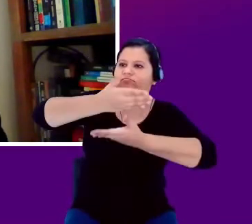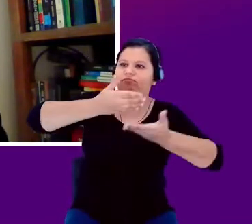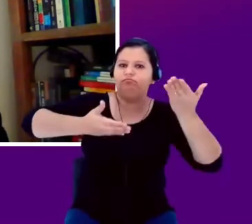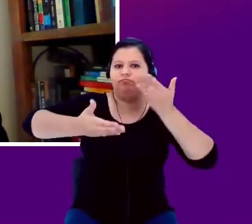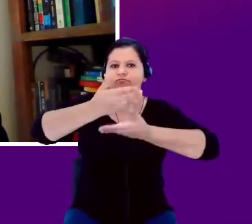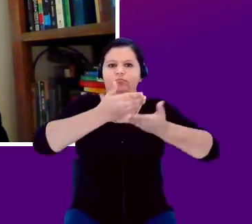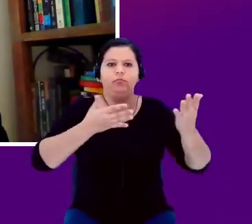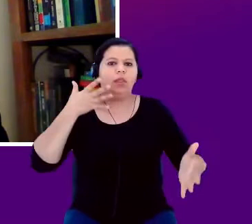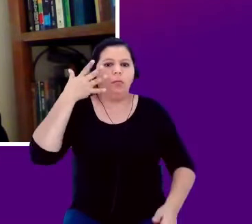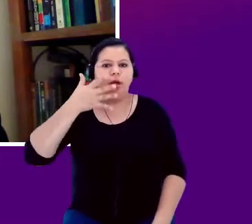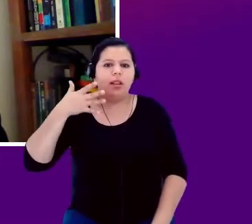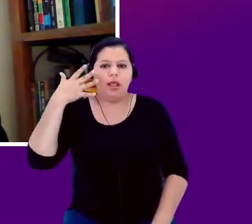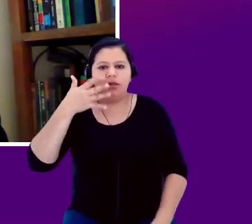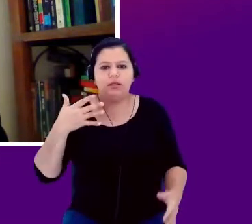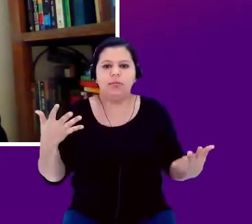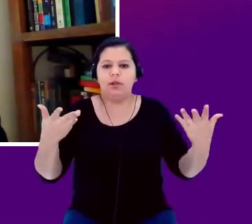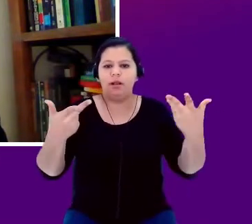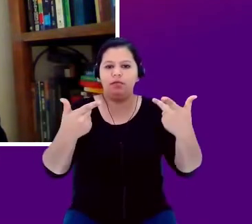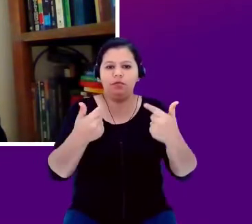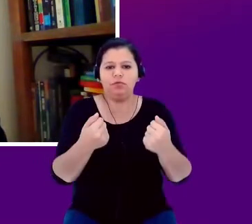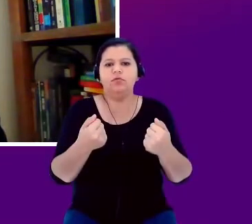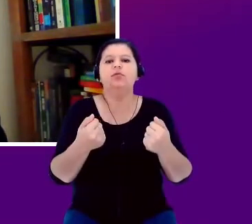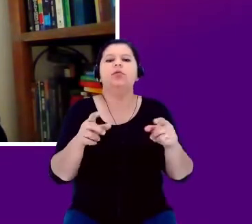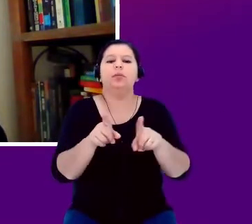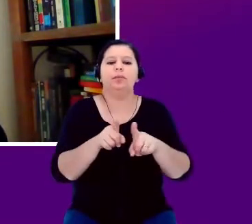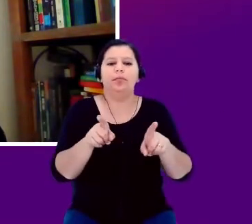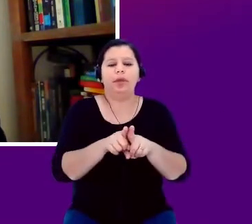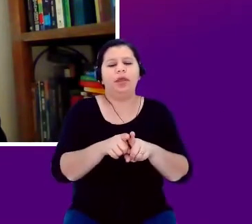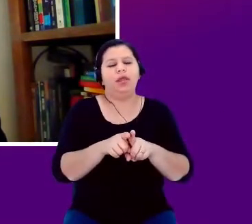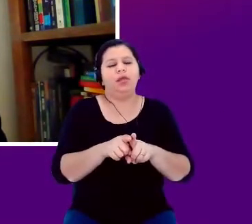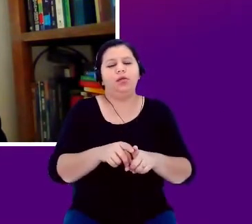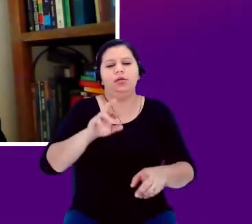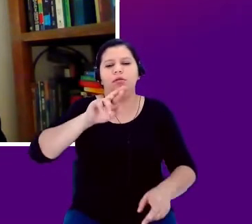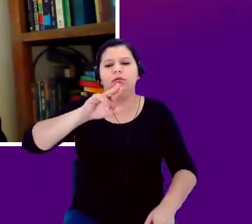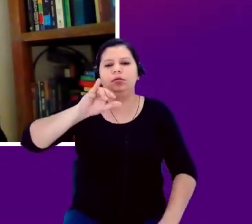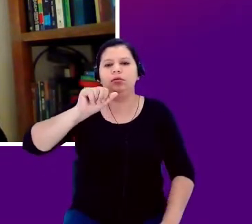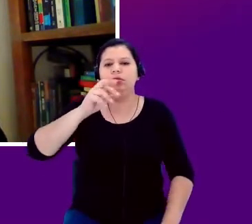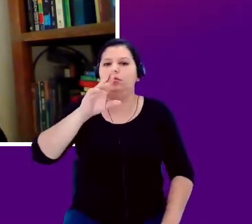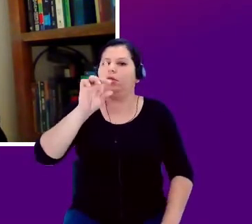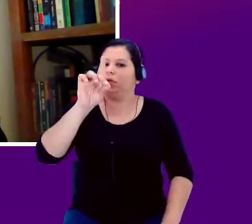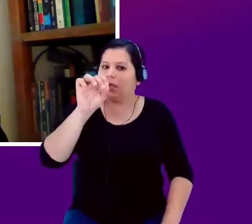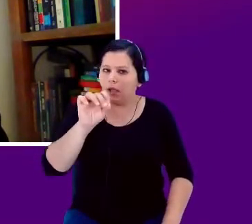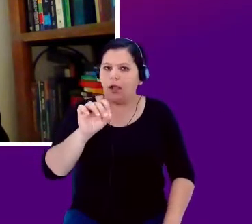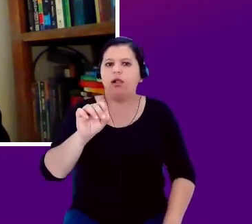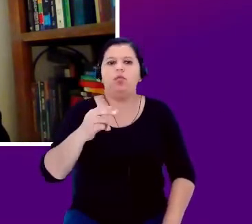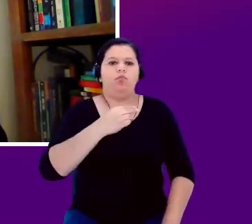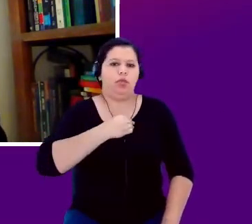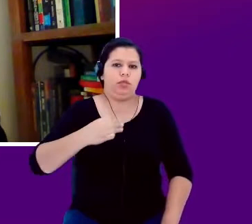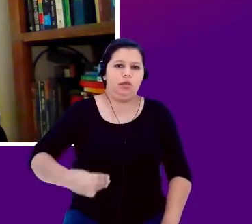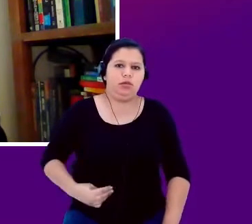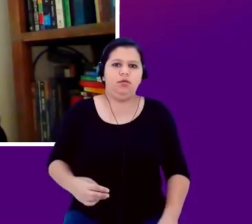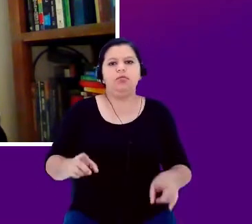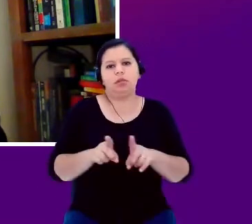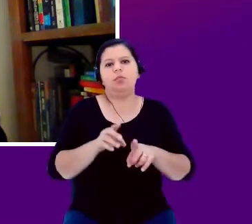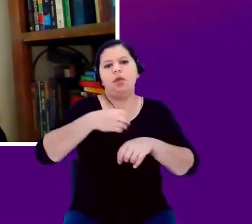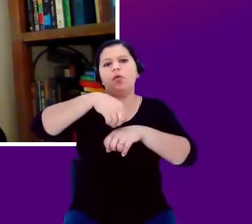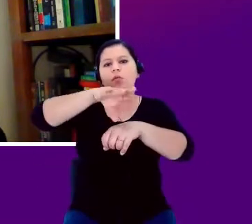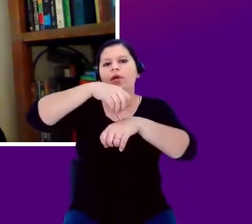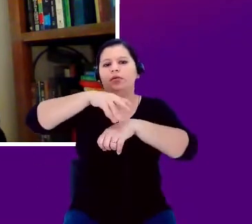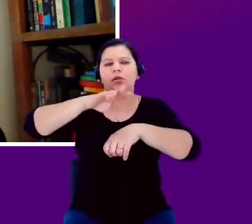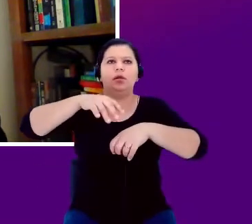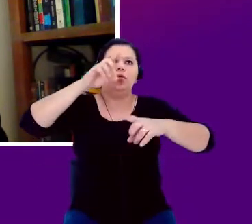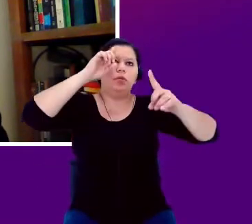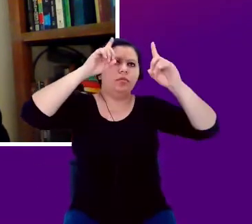do ministro Ricardo Cueva e também compartilhando algumas ideias e pensamentos com a doutora Miriam